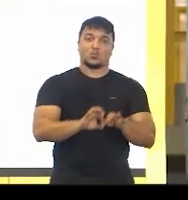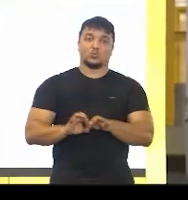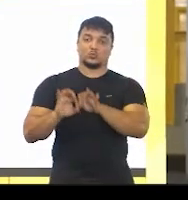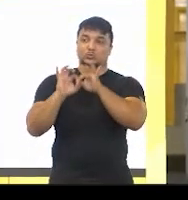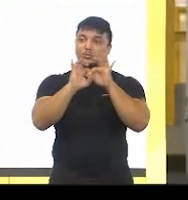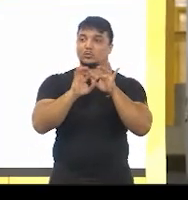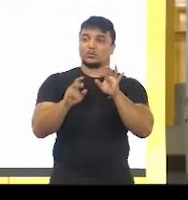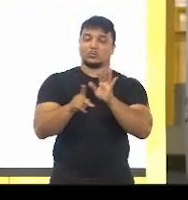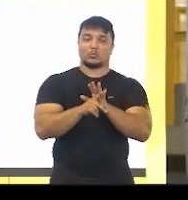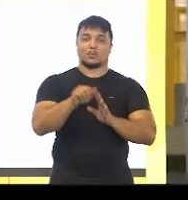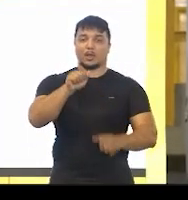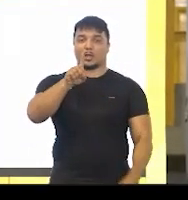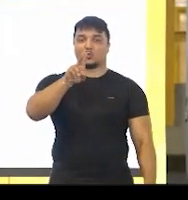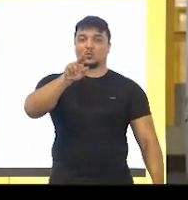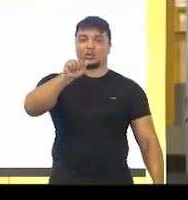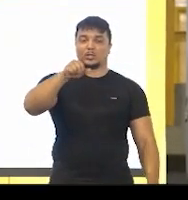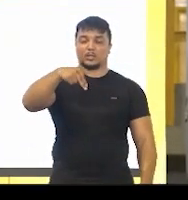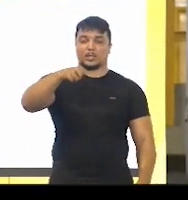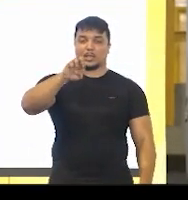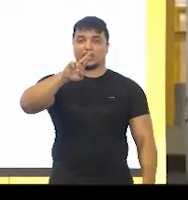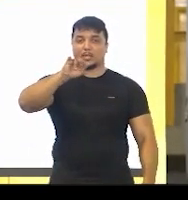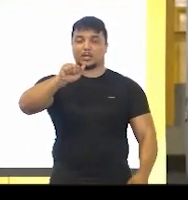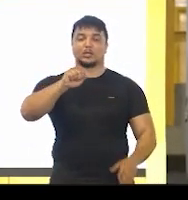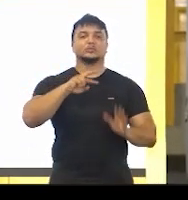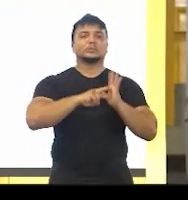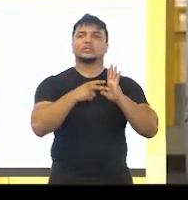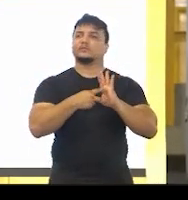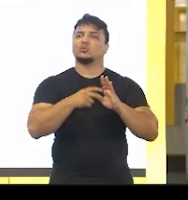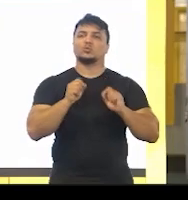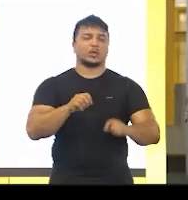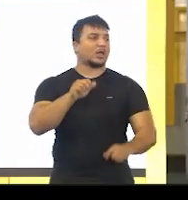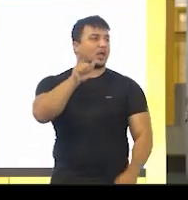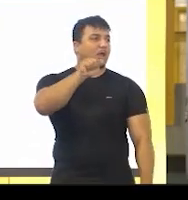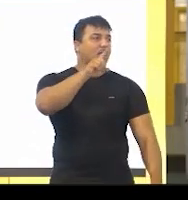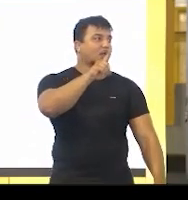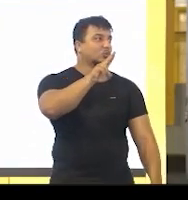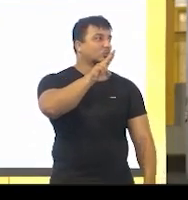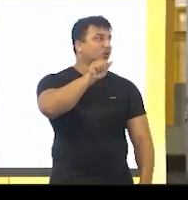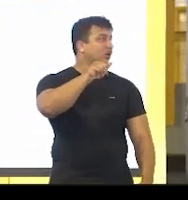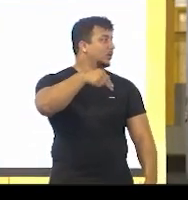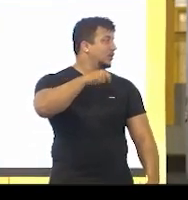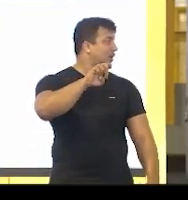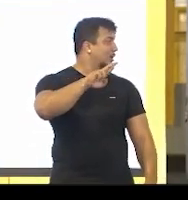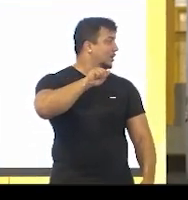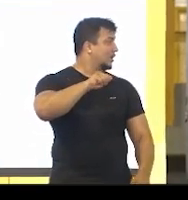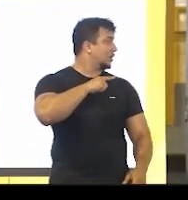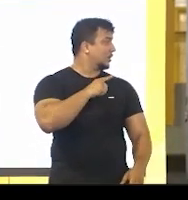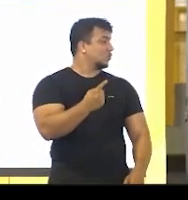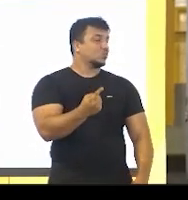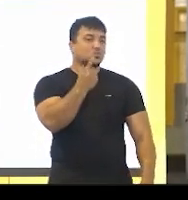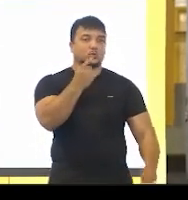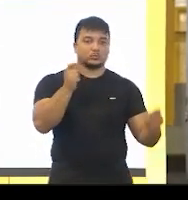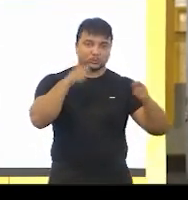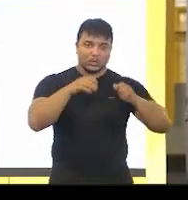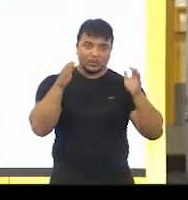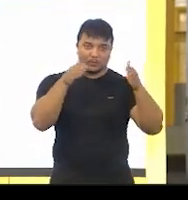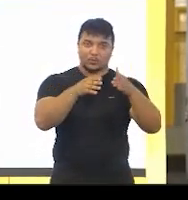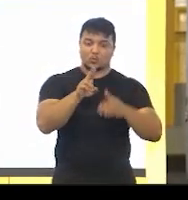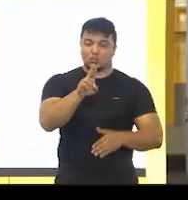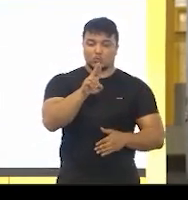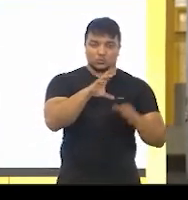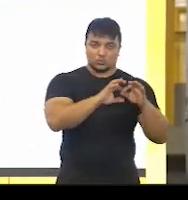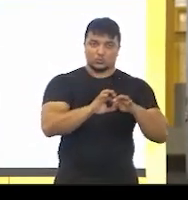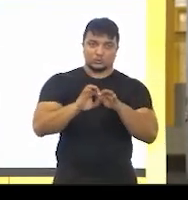União aduaneira. Anota aí para vocês, ó, união aduaneira, que é uma das opções.